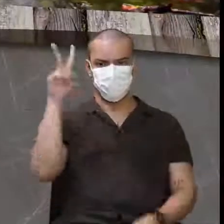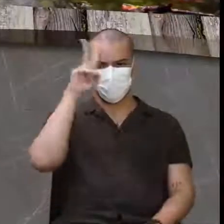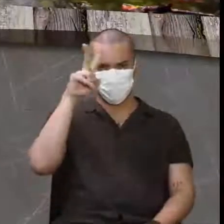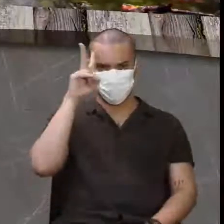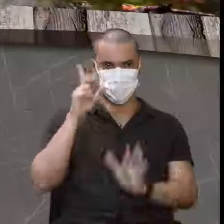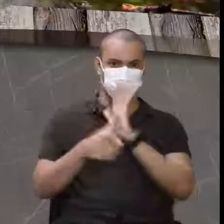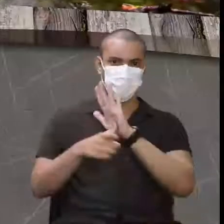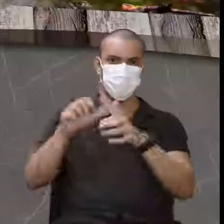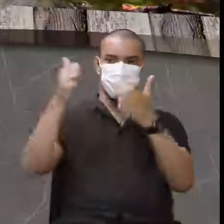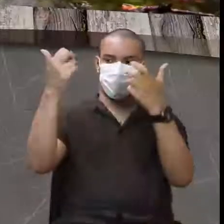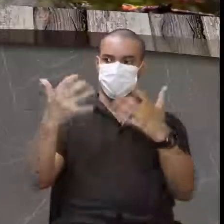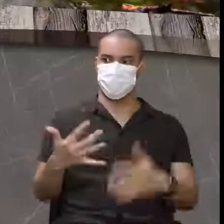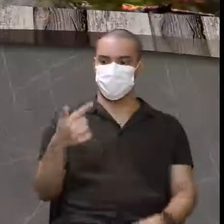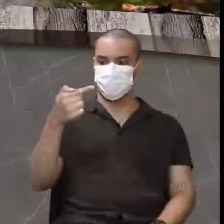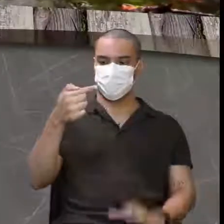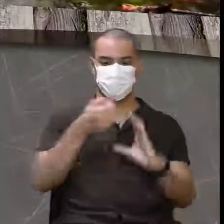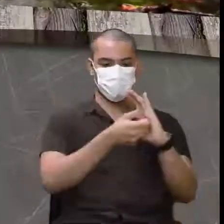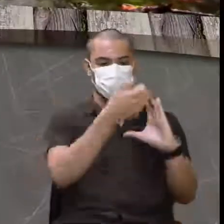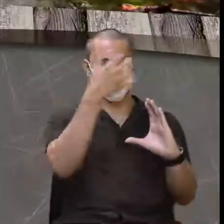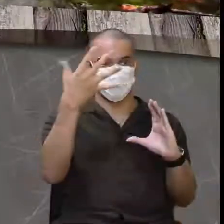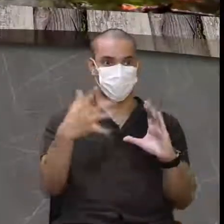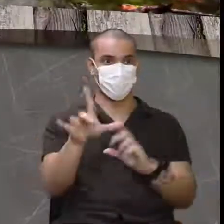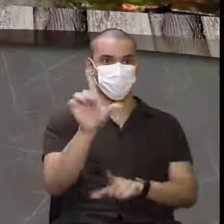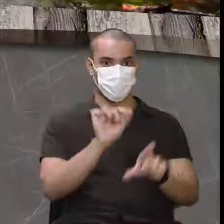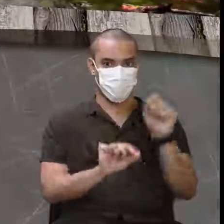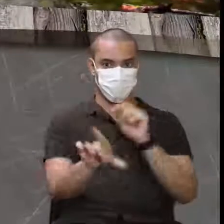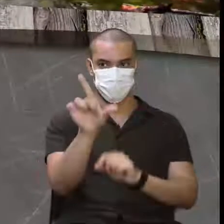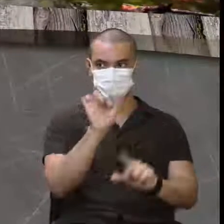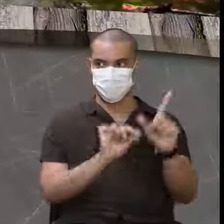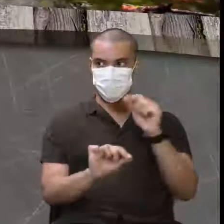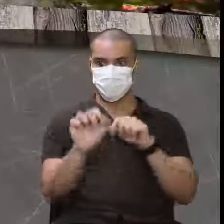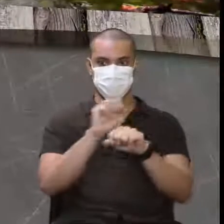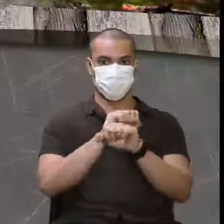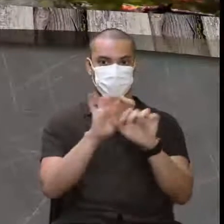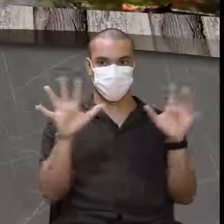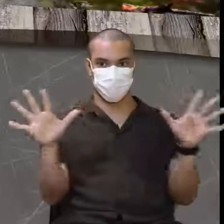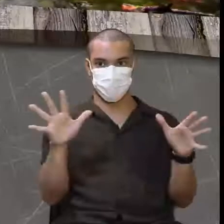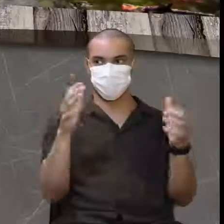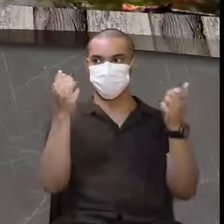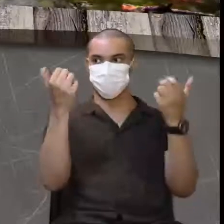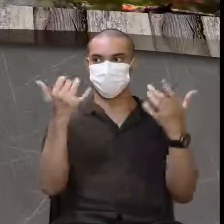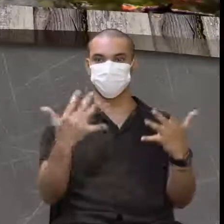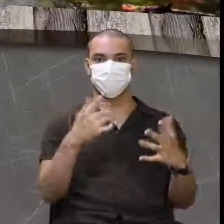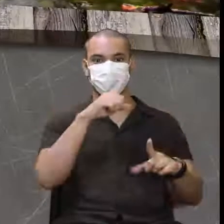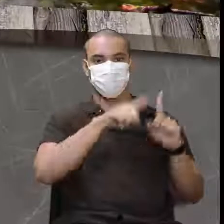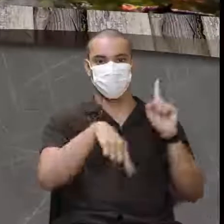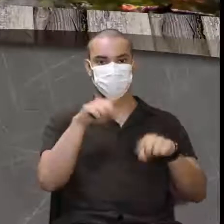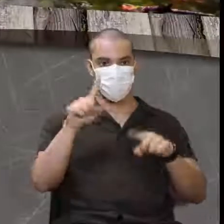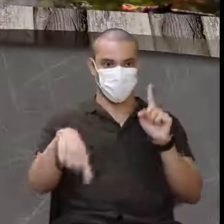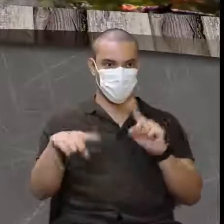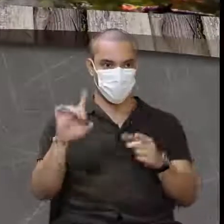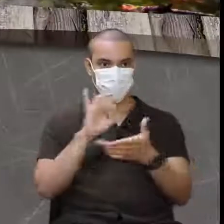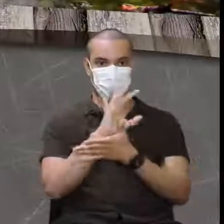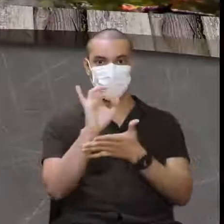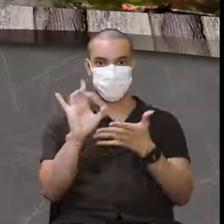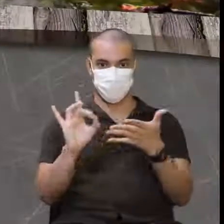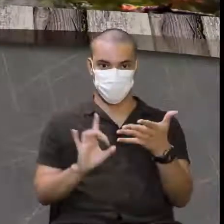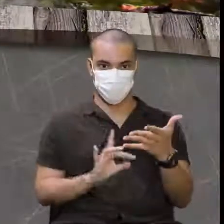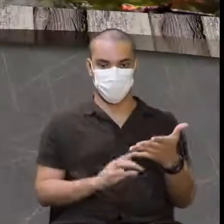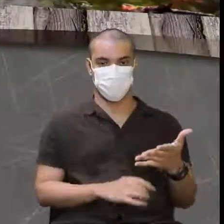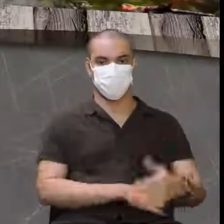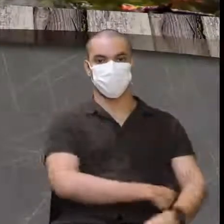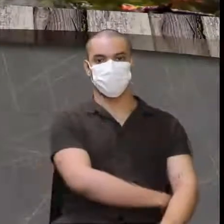7 características que ele selecionou? E aí você viu que tinham 2 variedades para cada, não